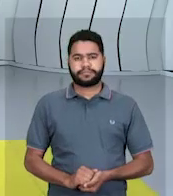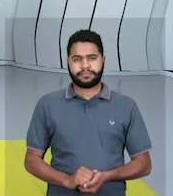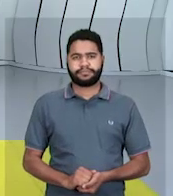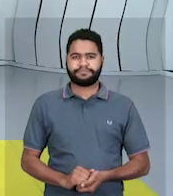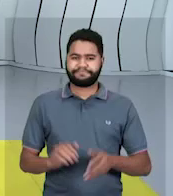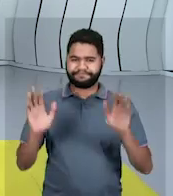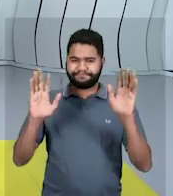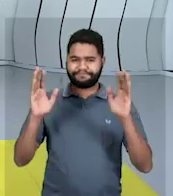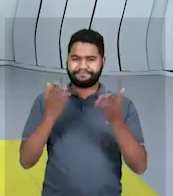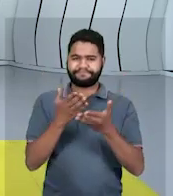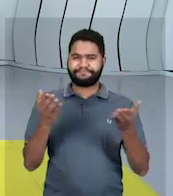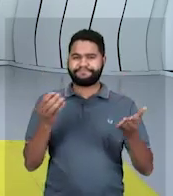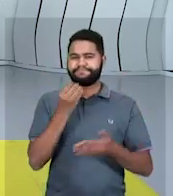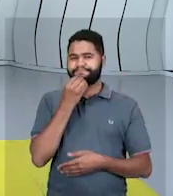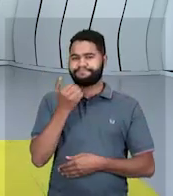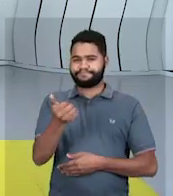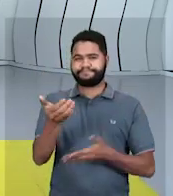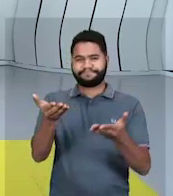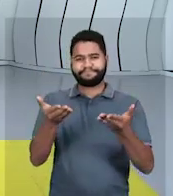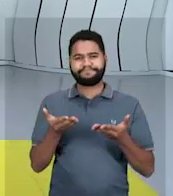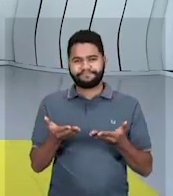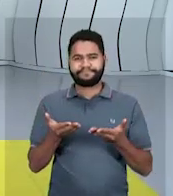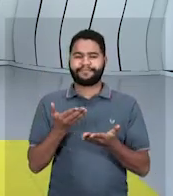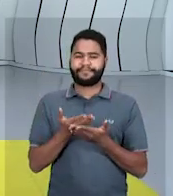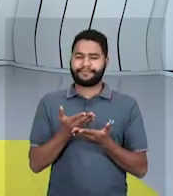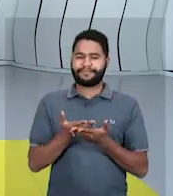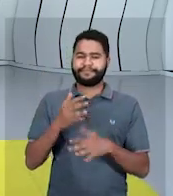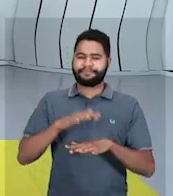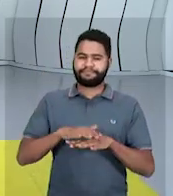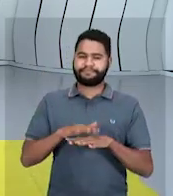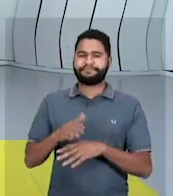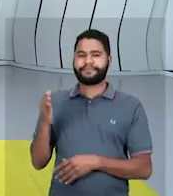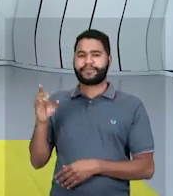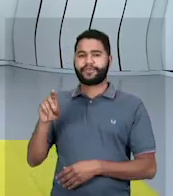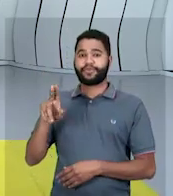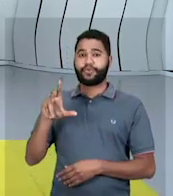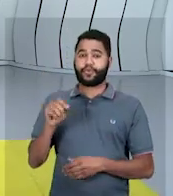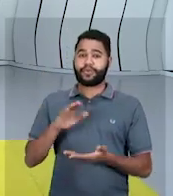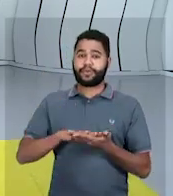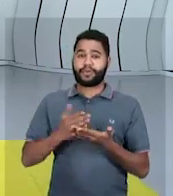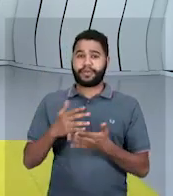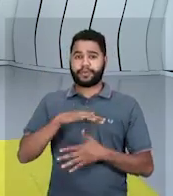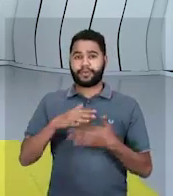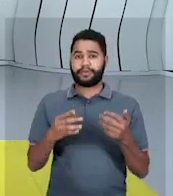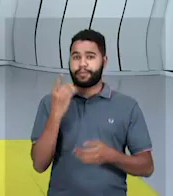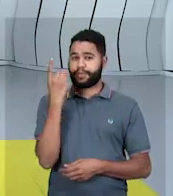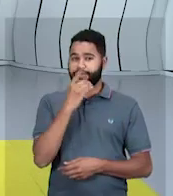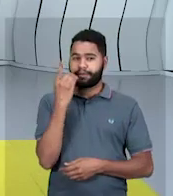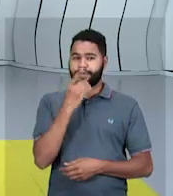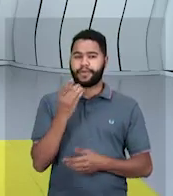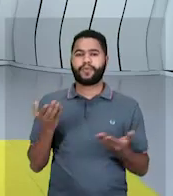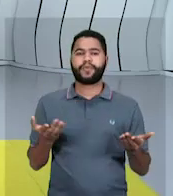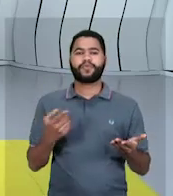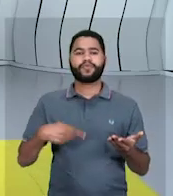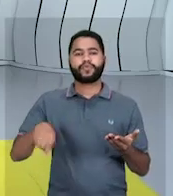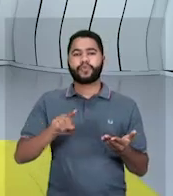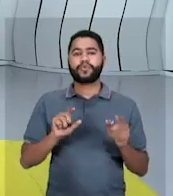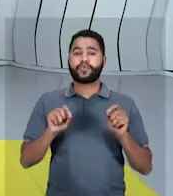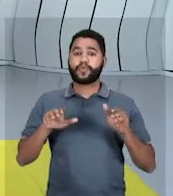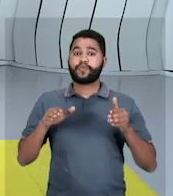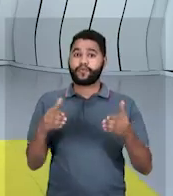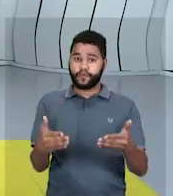o aluno seja bem-vindo a mais uma aula de matemática meu nome é Douglas estamos hoje com o intérprete Daniel e nós iremos trabalhar